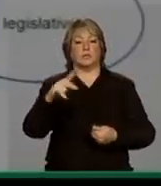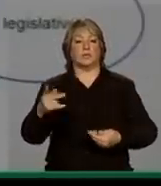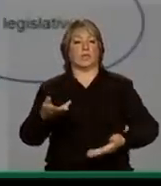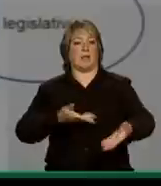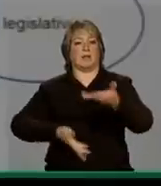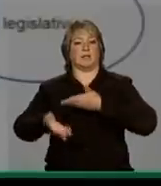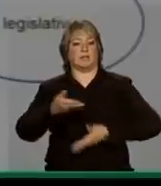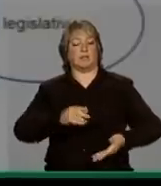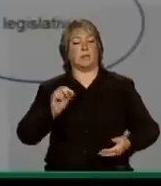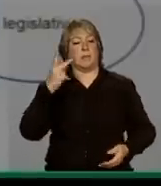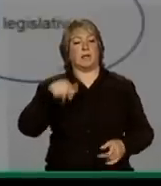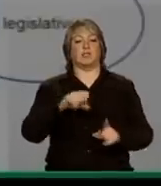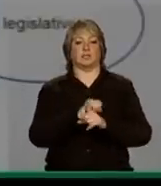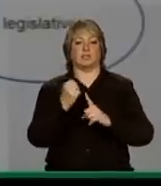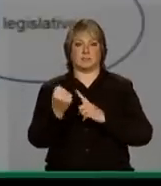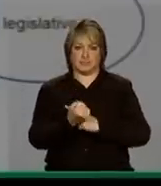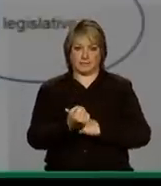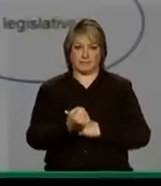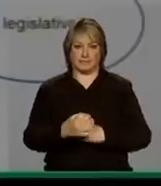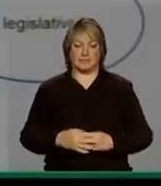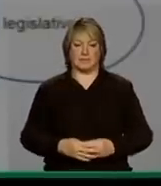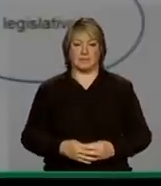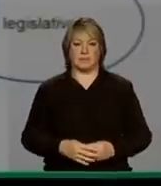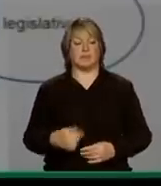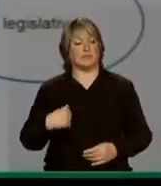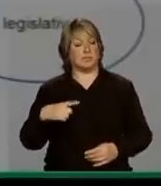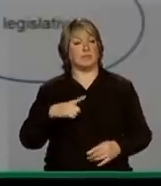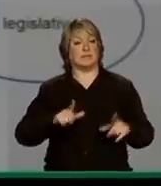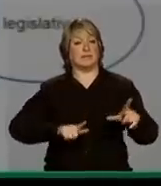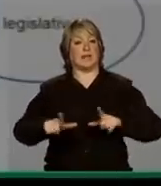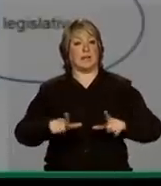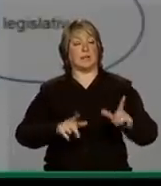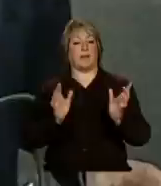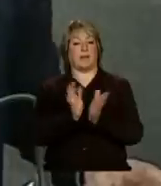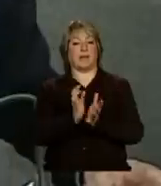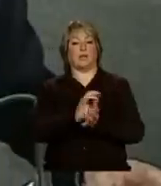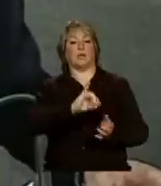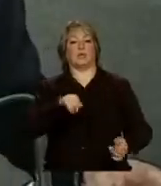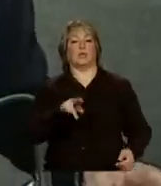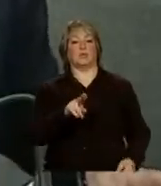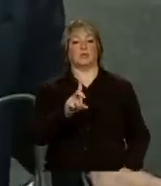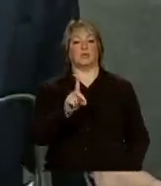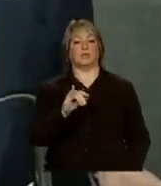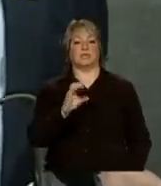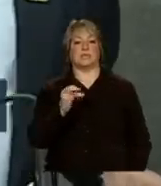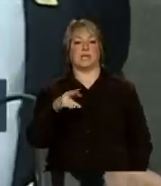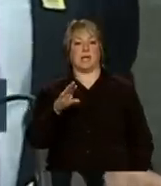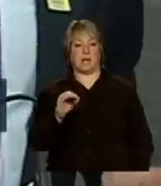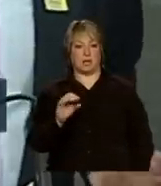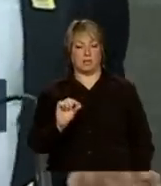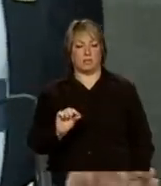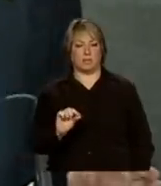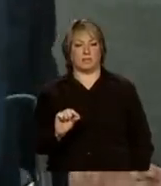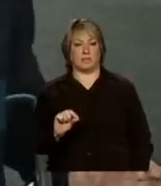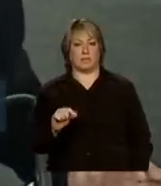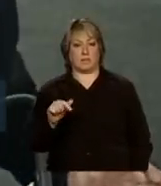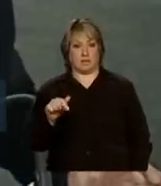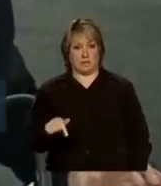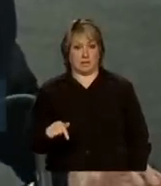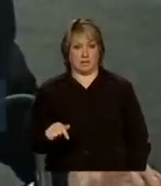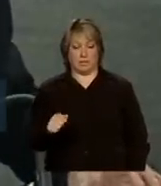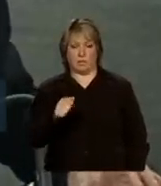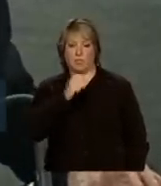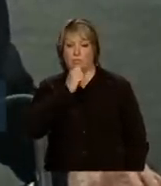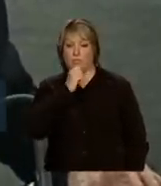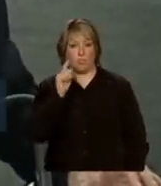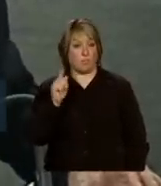a sociedade tenho trabalhado Na parte judiciário um um um judiciário que não é